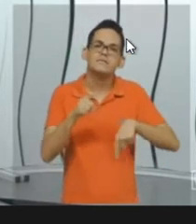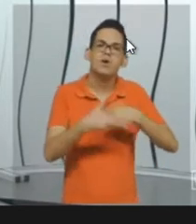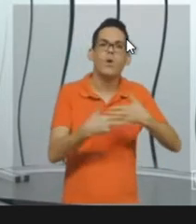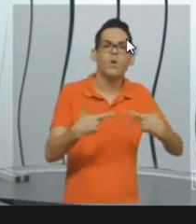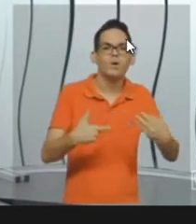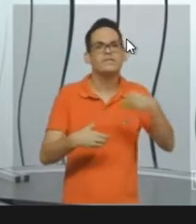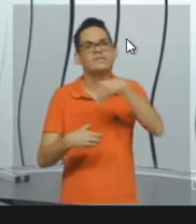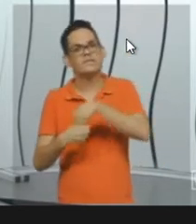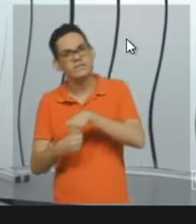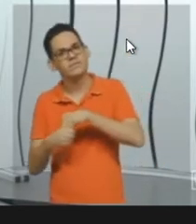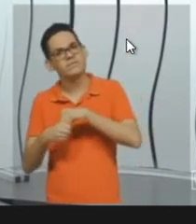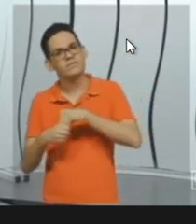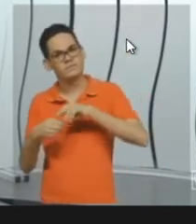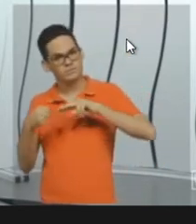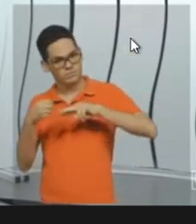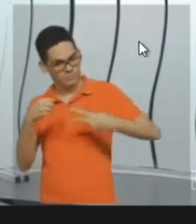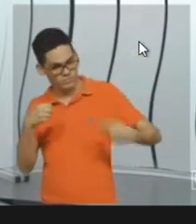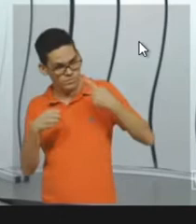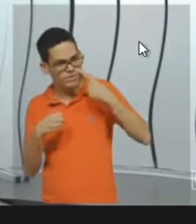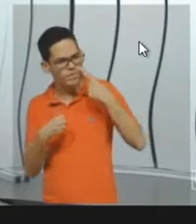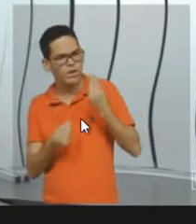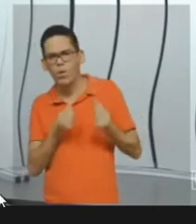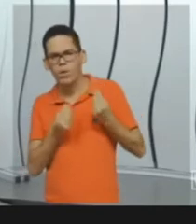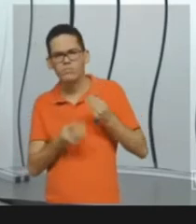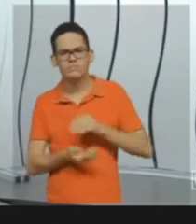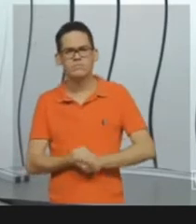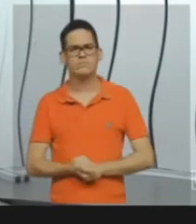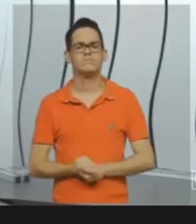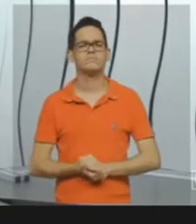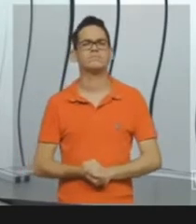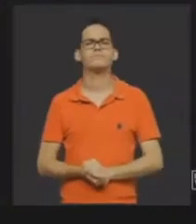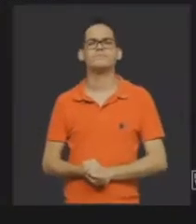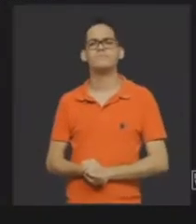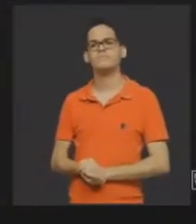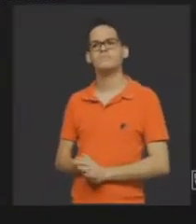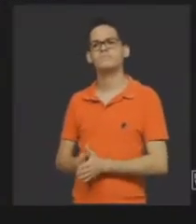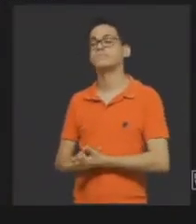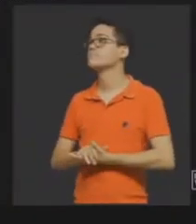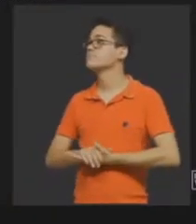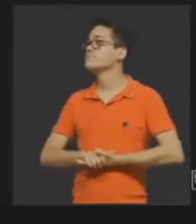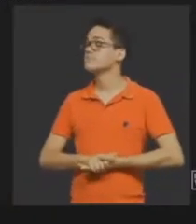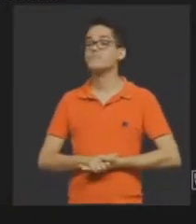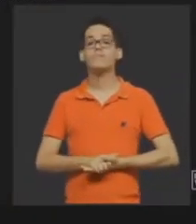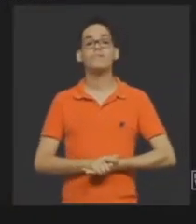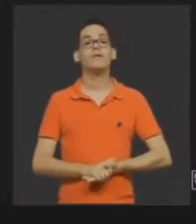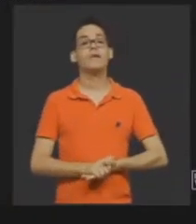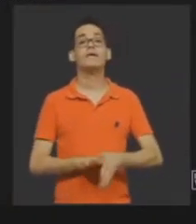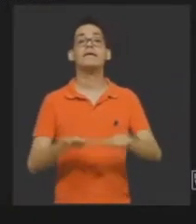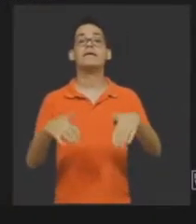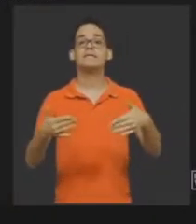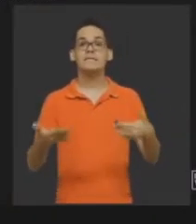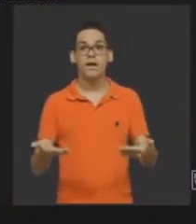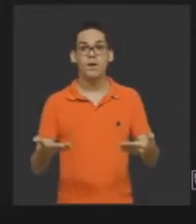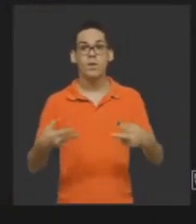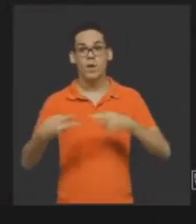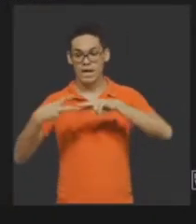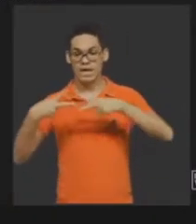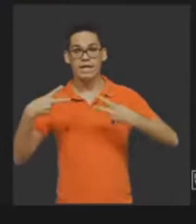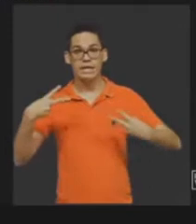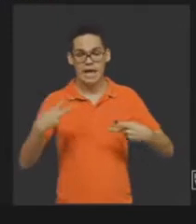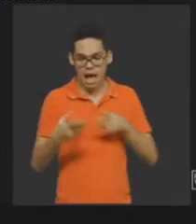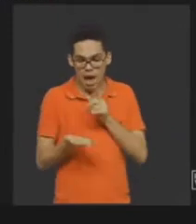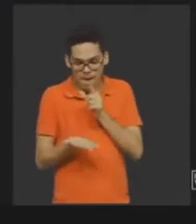guanina, enfim, vamos ver qual a relação delas entre si. Os nucleotídeos de DNA, eles